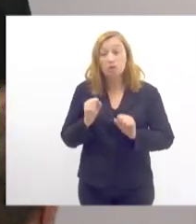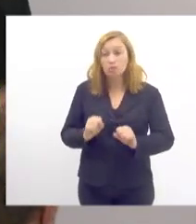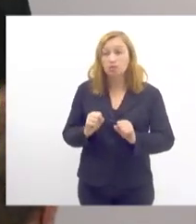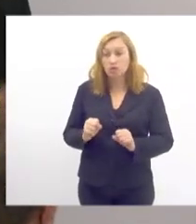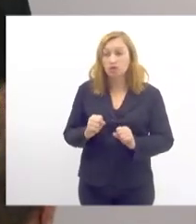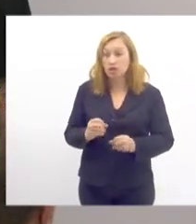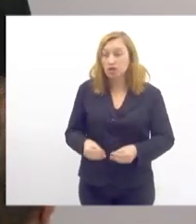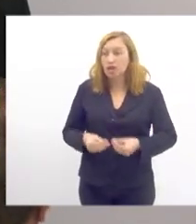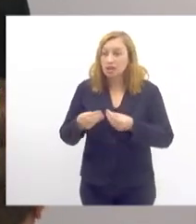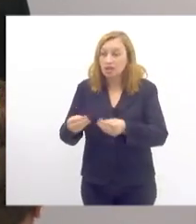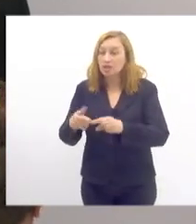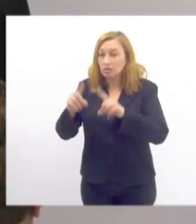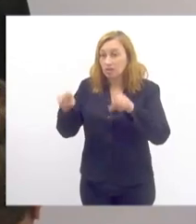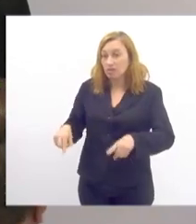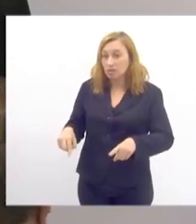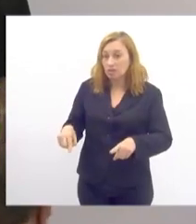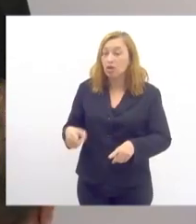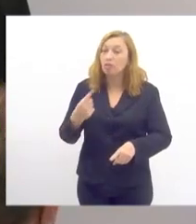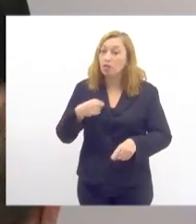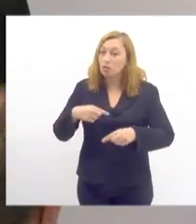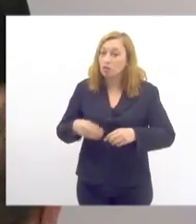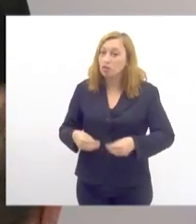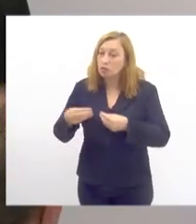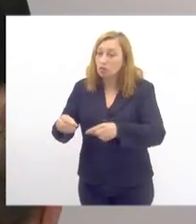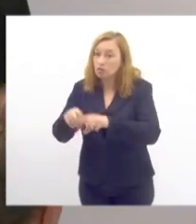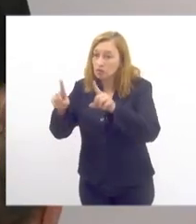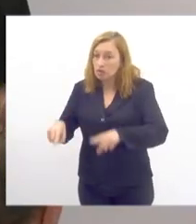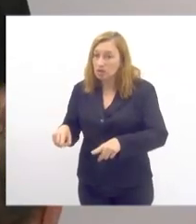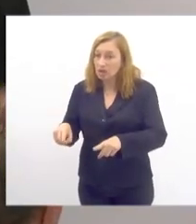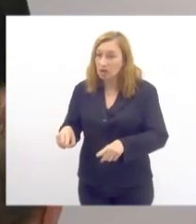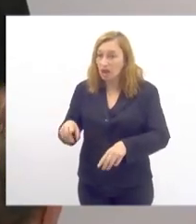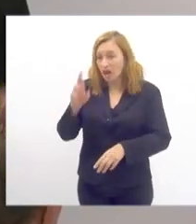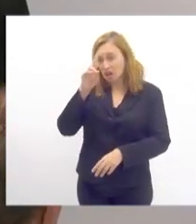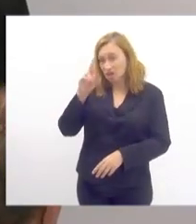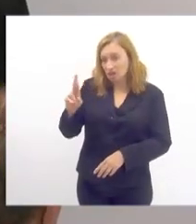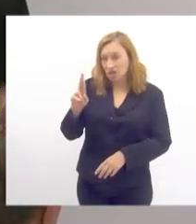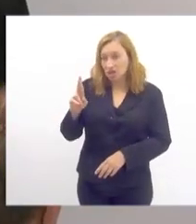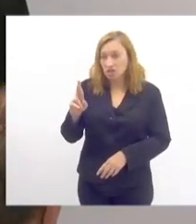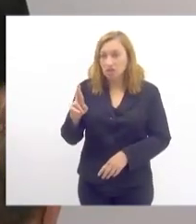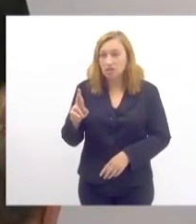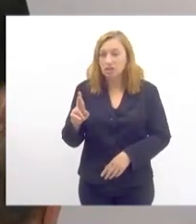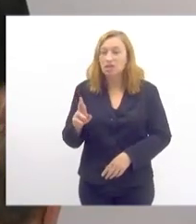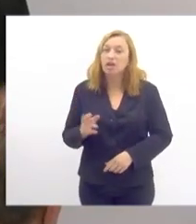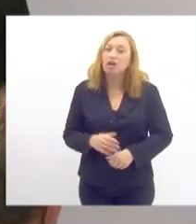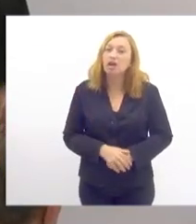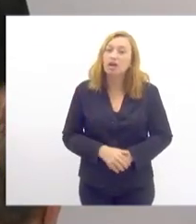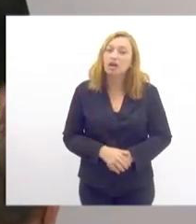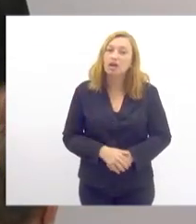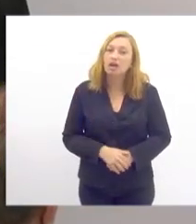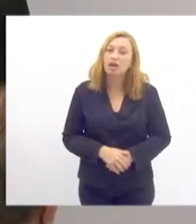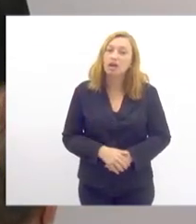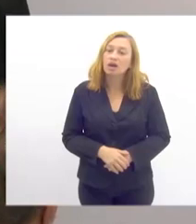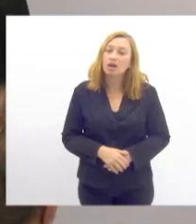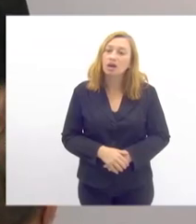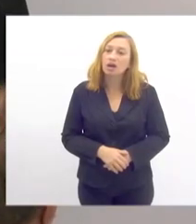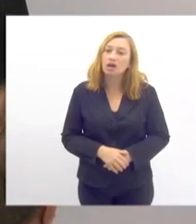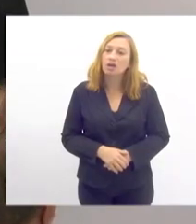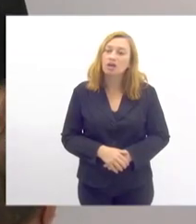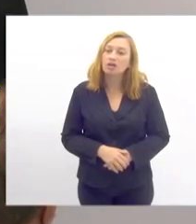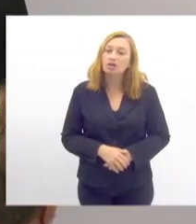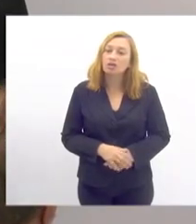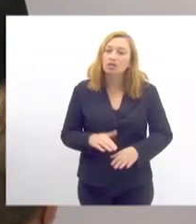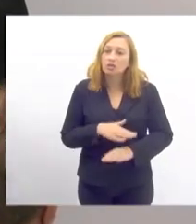para o servidor, porque quando eu dou para o servidor, estou dando a chefia. Quem vem de fora, ele leva todos